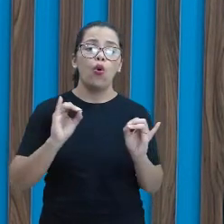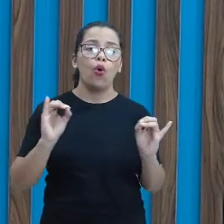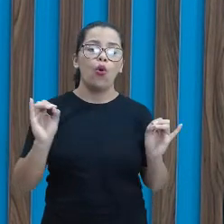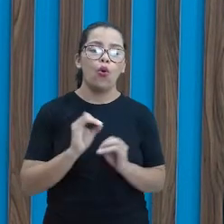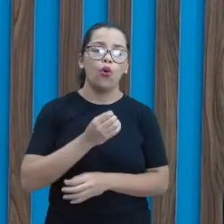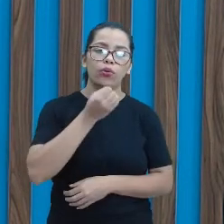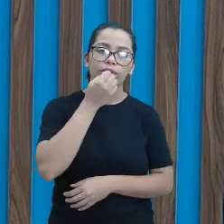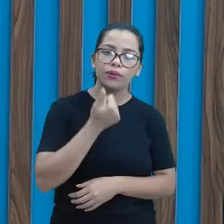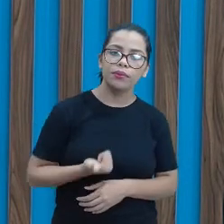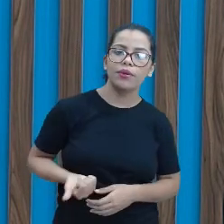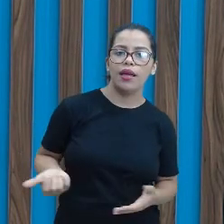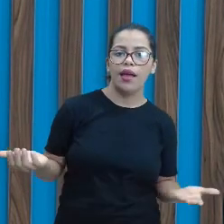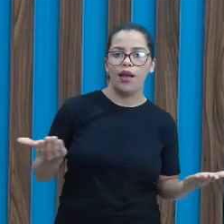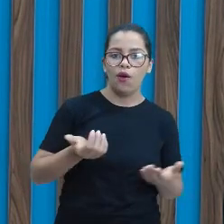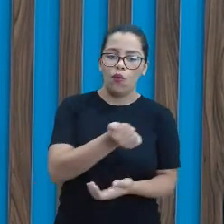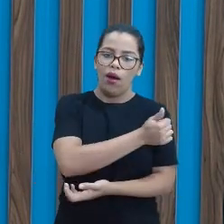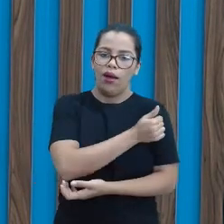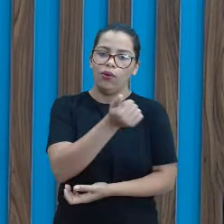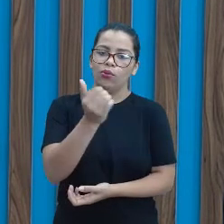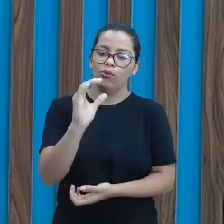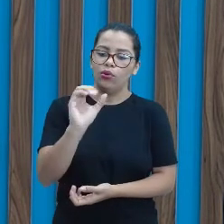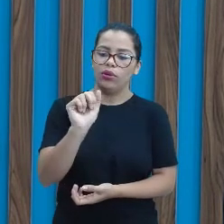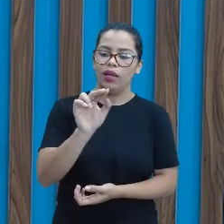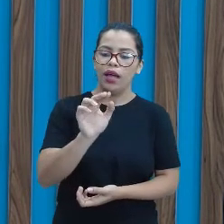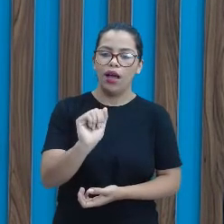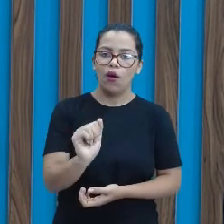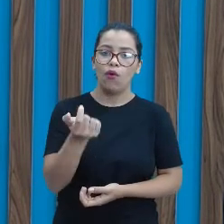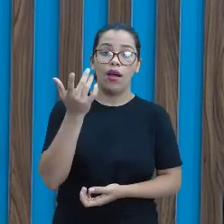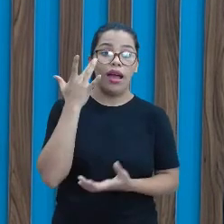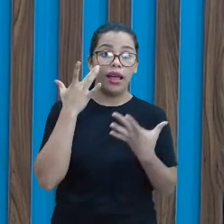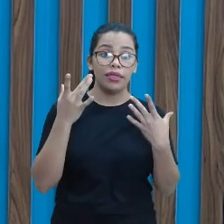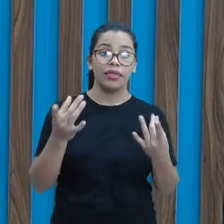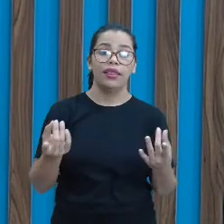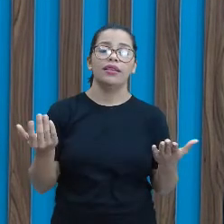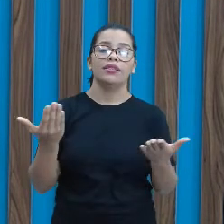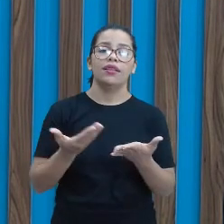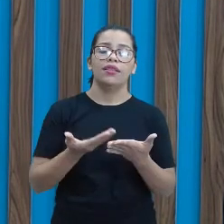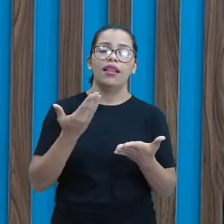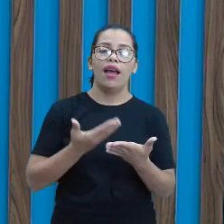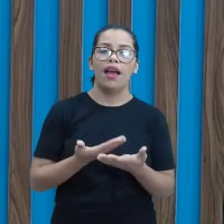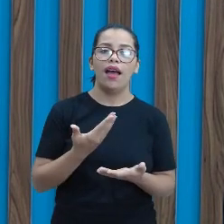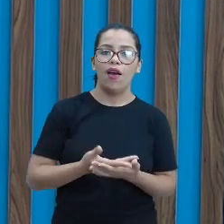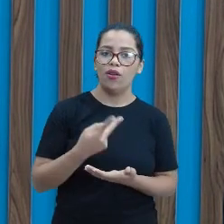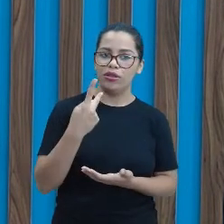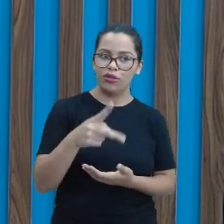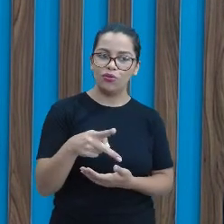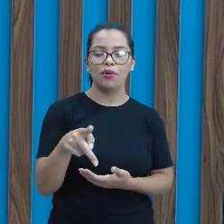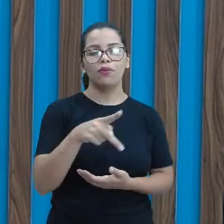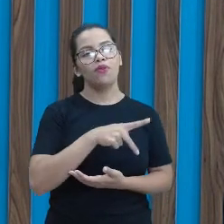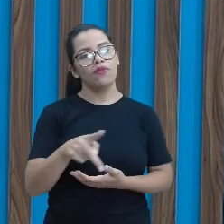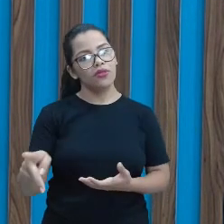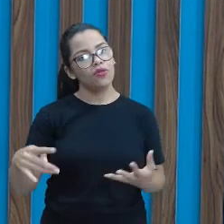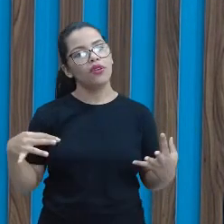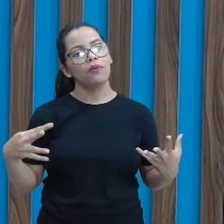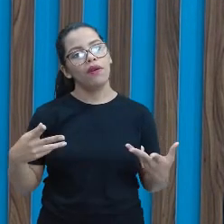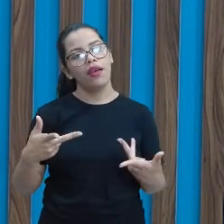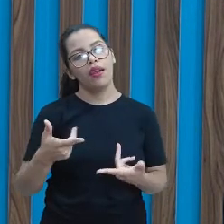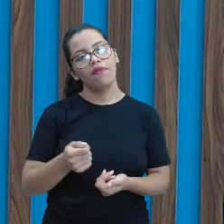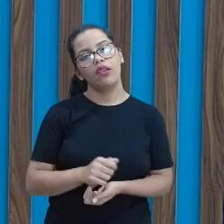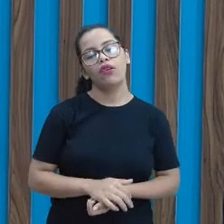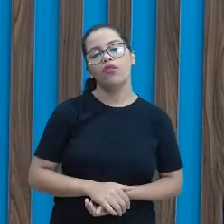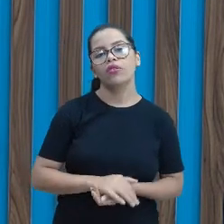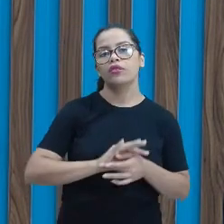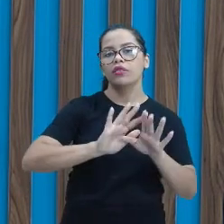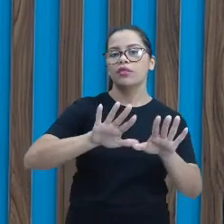Estou aqui com o Cauã, ele está aqui ligadinho, professora Camille, na sua aula, que está sendo maravilhosa. Que